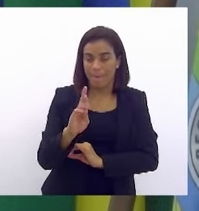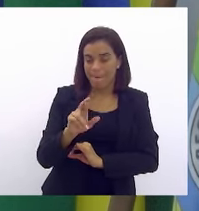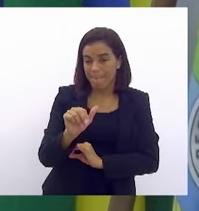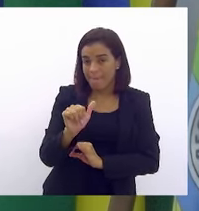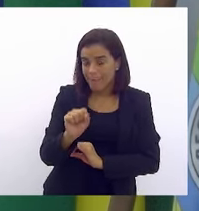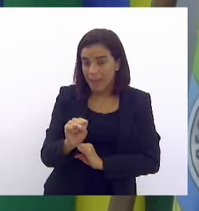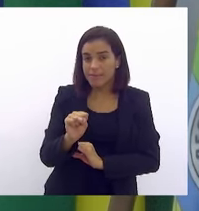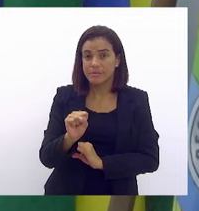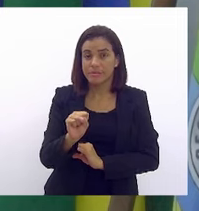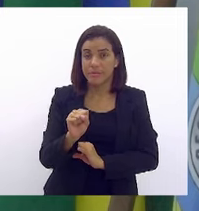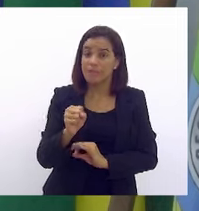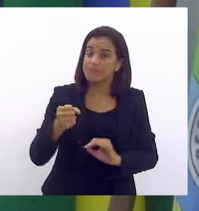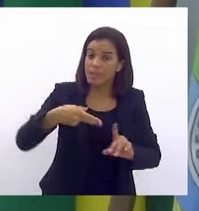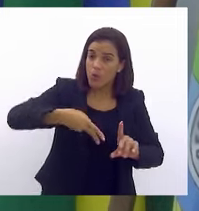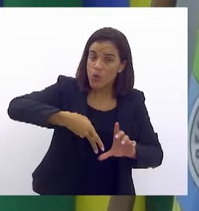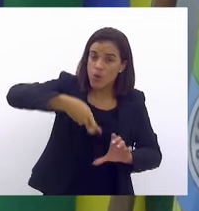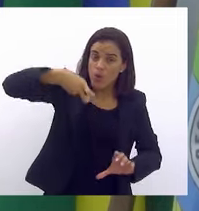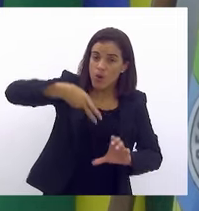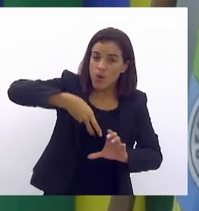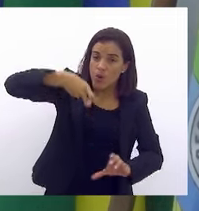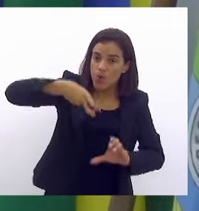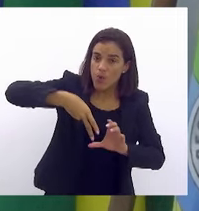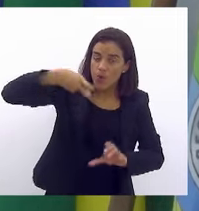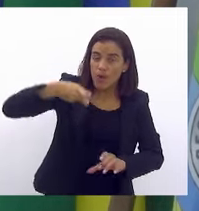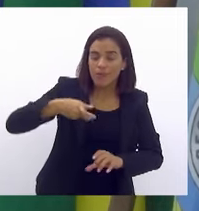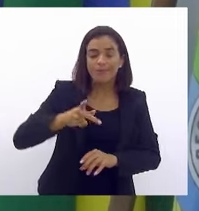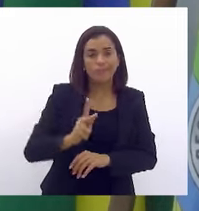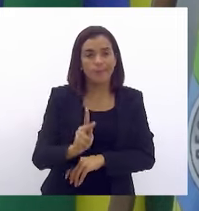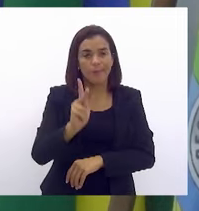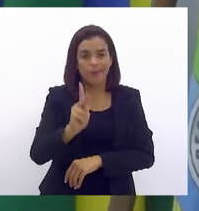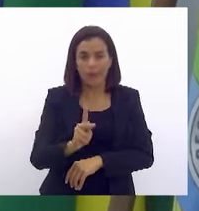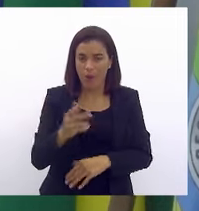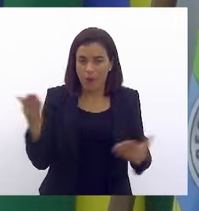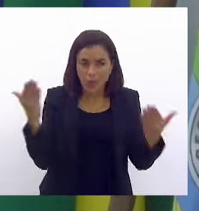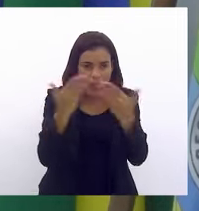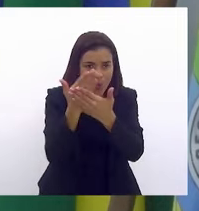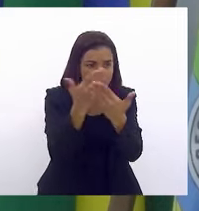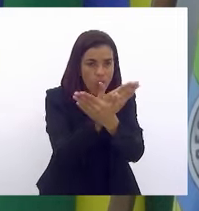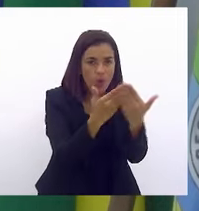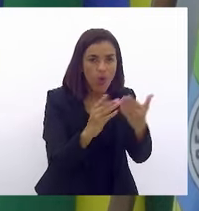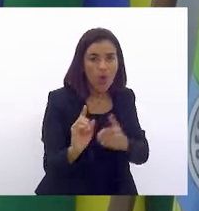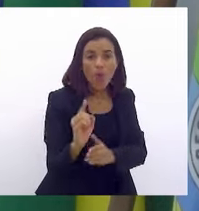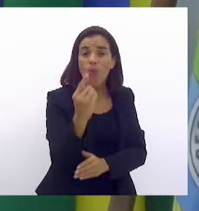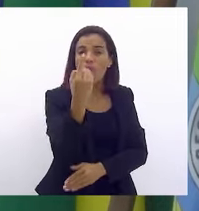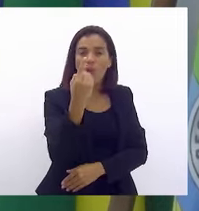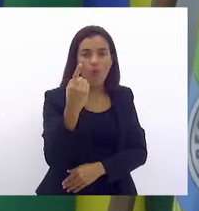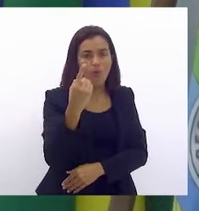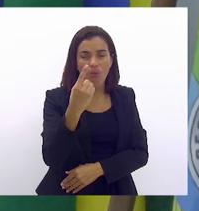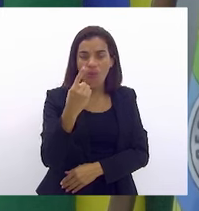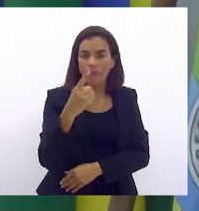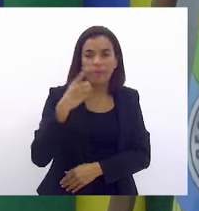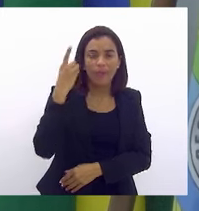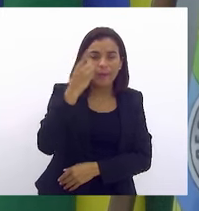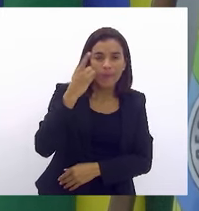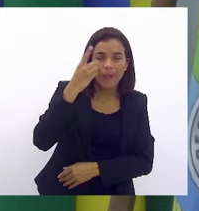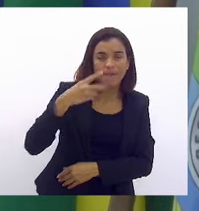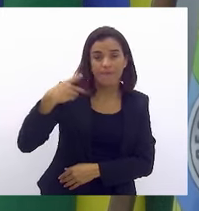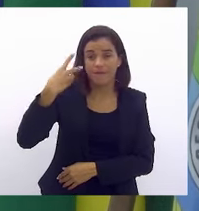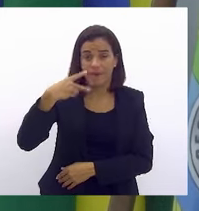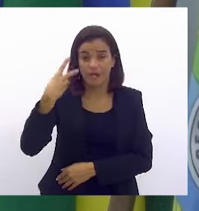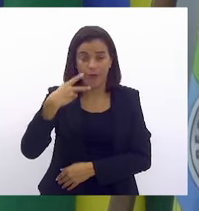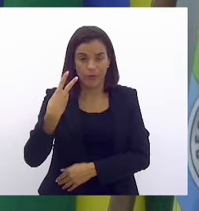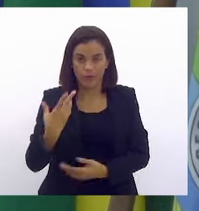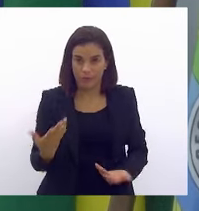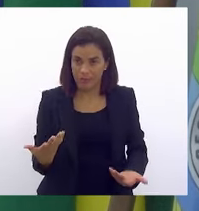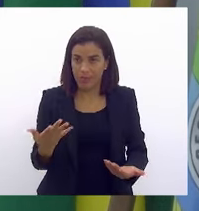que nem começou ainda. E, por exemplo, eu não vi a presença de nenhum parlamentar nessa audiência. Então, as